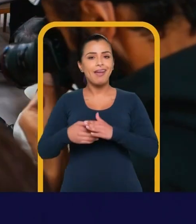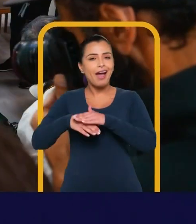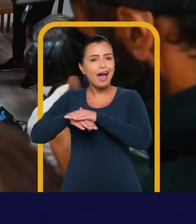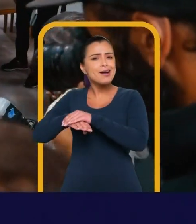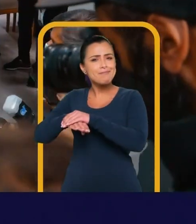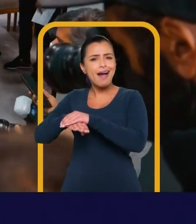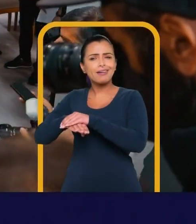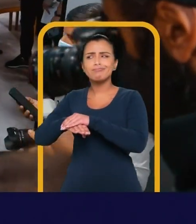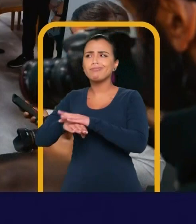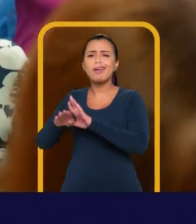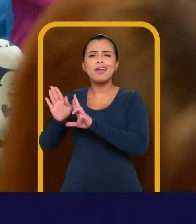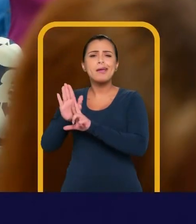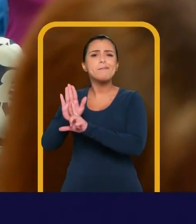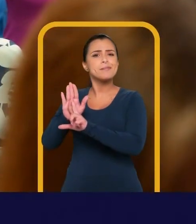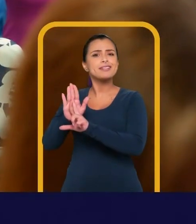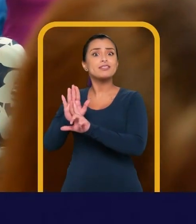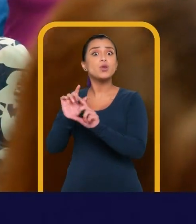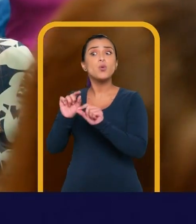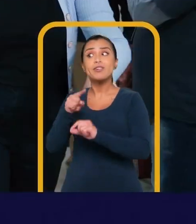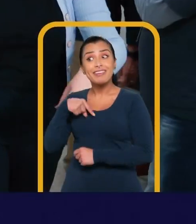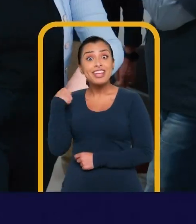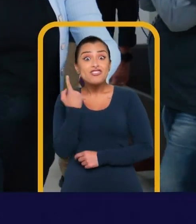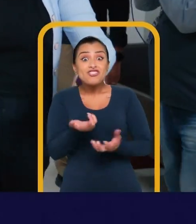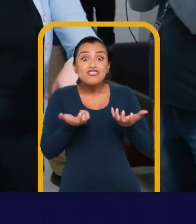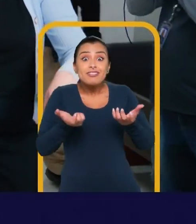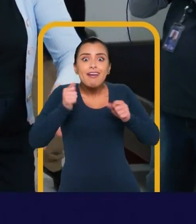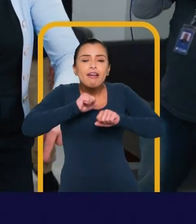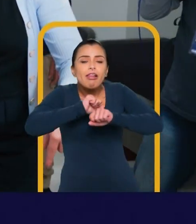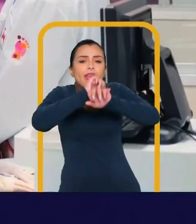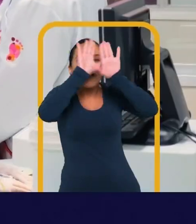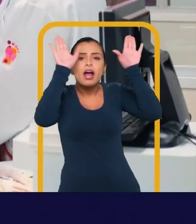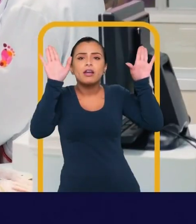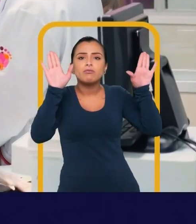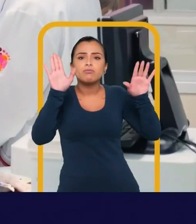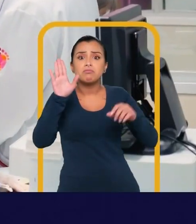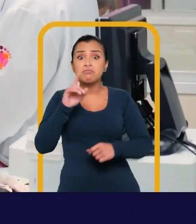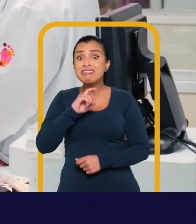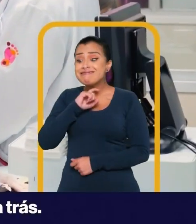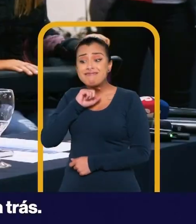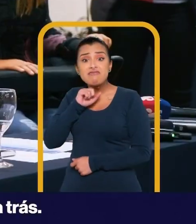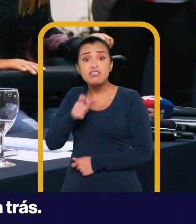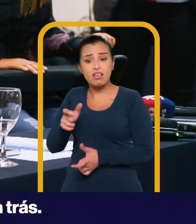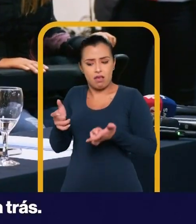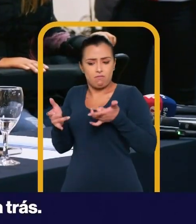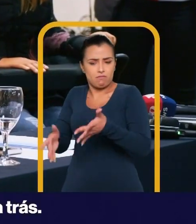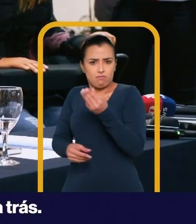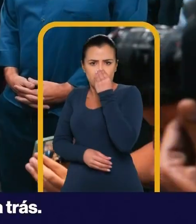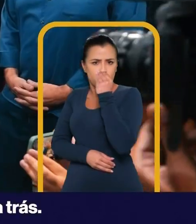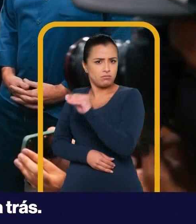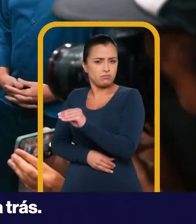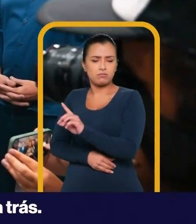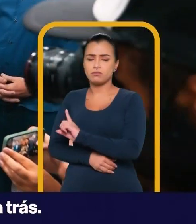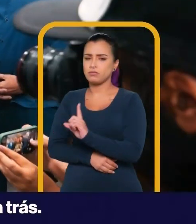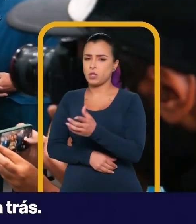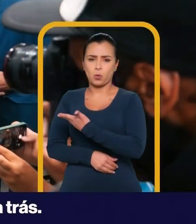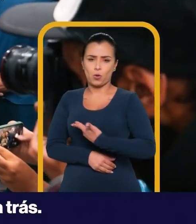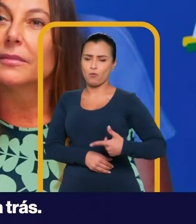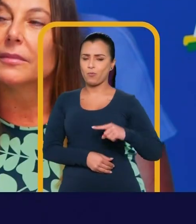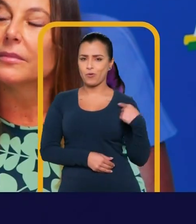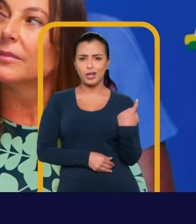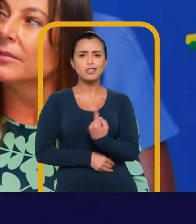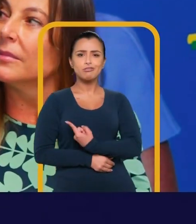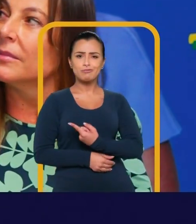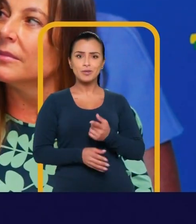A Mara representa exatamente aquilo que nós queremos, deixar claro que no nosso governo ninguém, absolutamente ninguém, vai ficar para